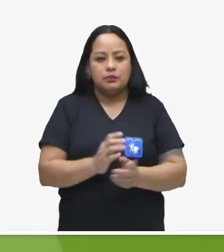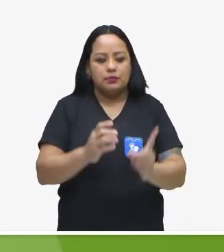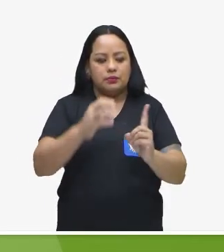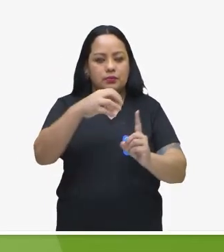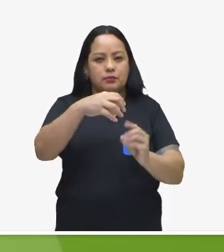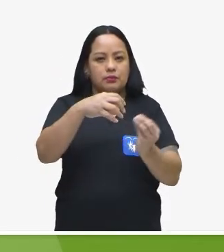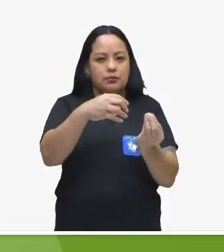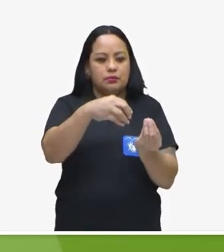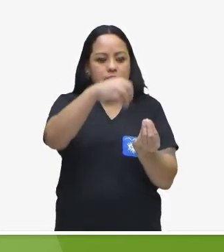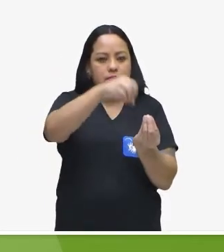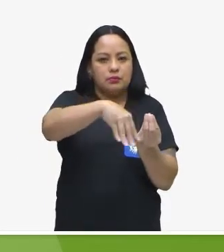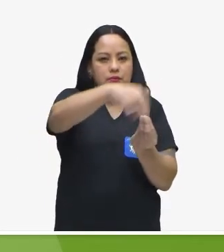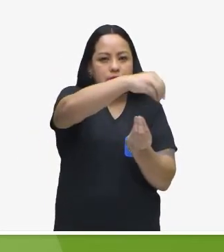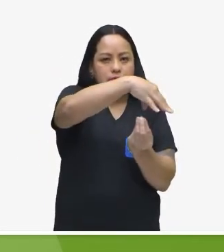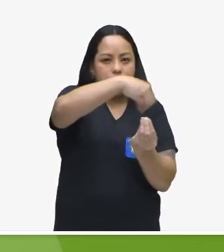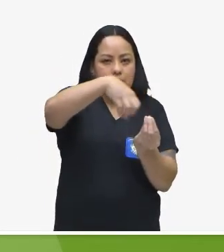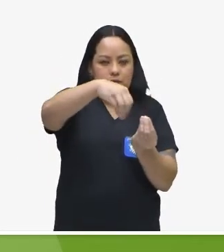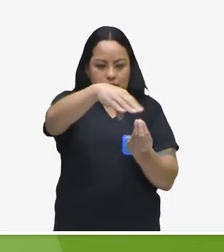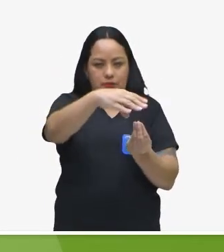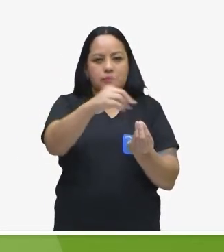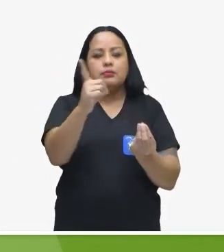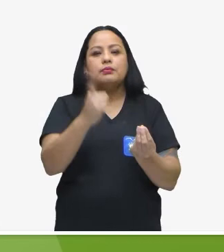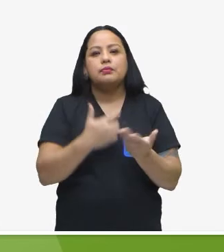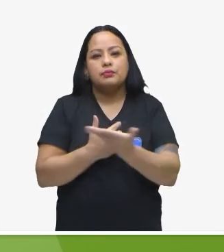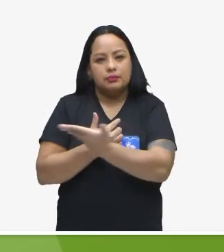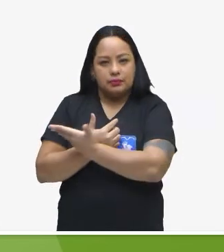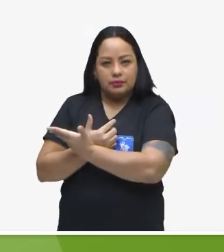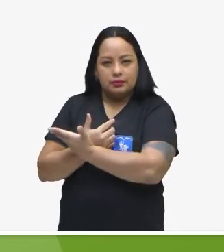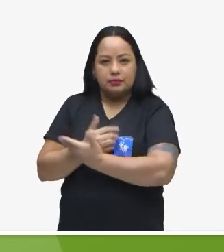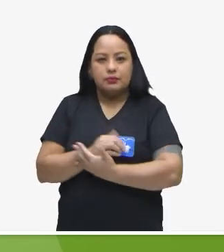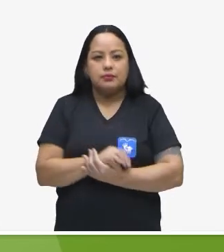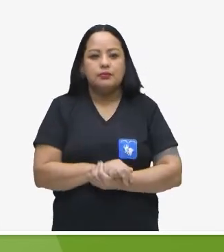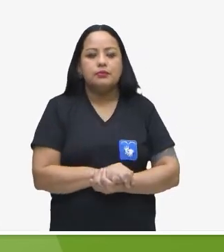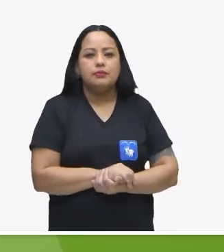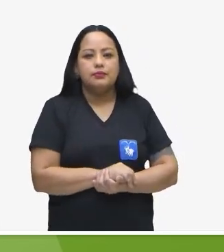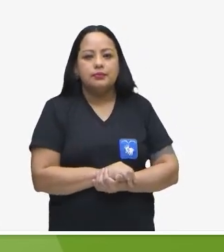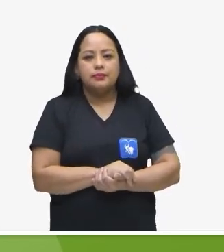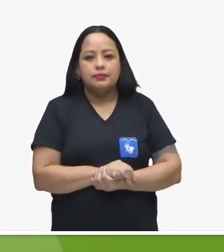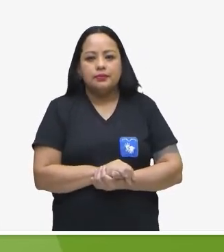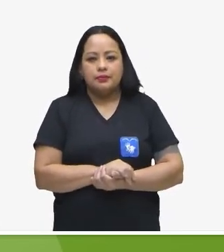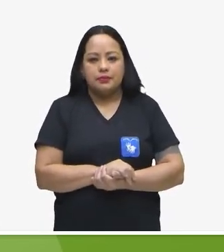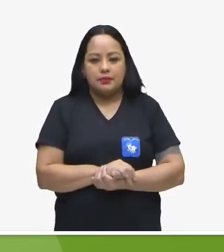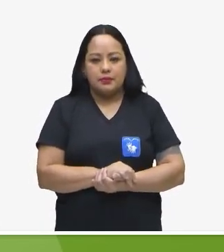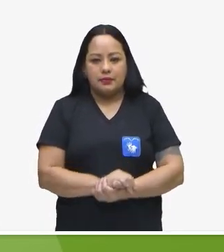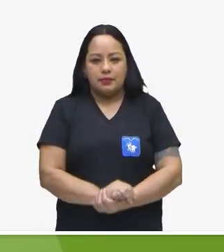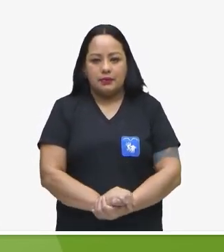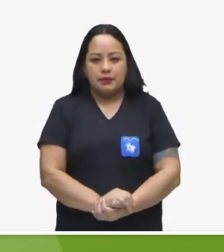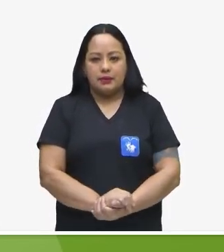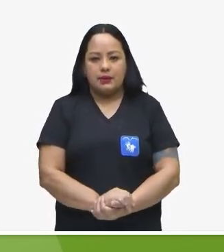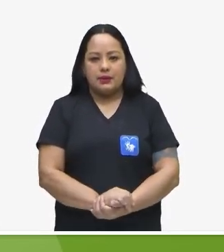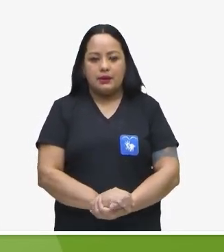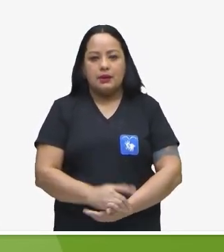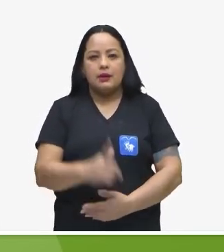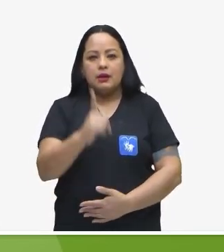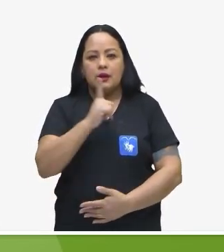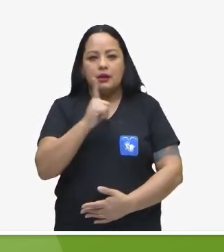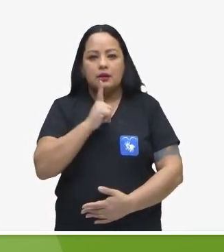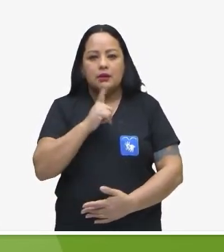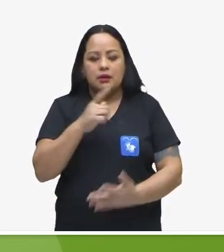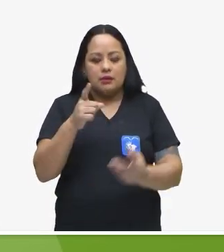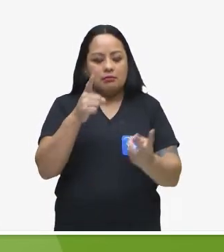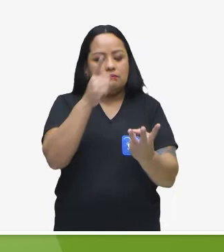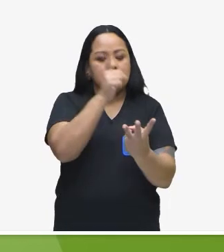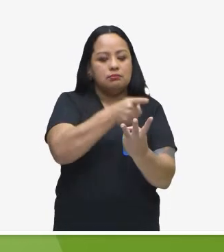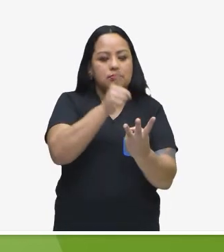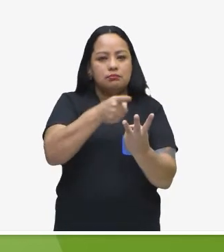fungos. O reino dos fungos, olha só, o reino dos fungos, tá? Então, a gente tem aí alguns representantes para